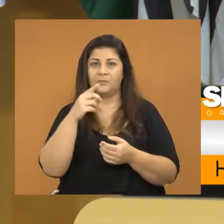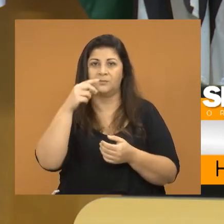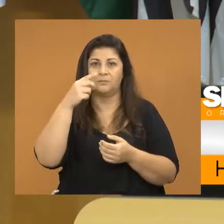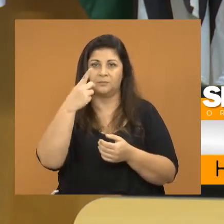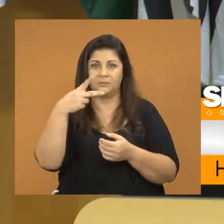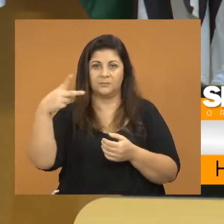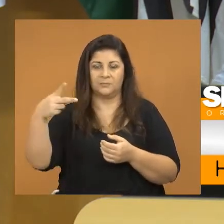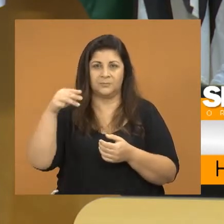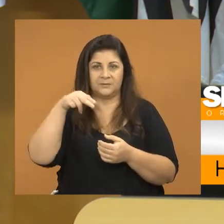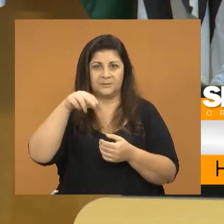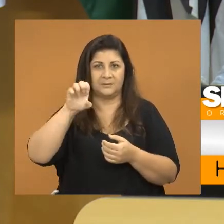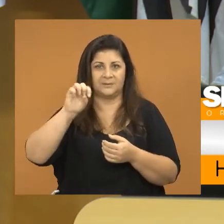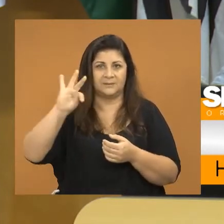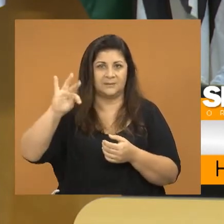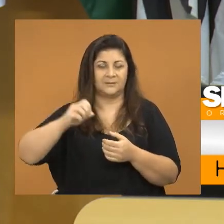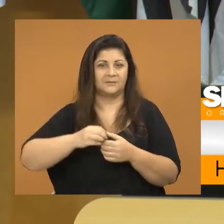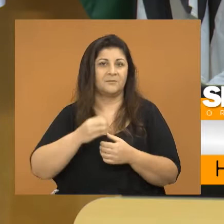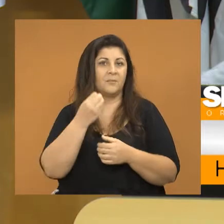no site